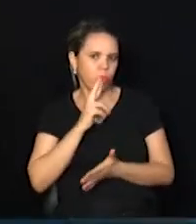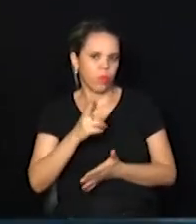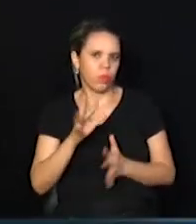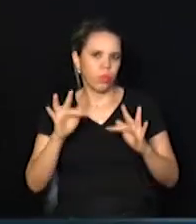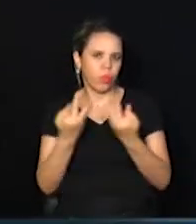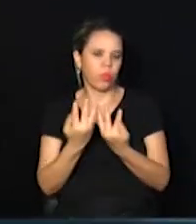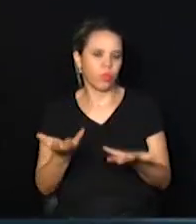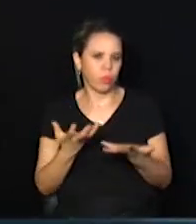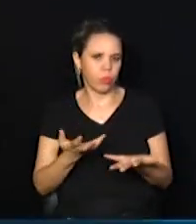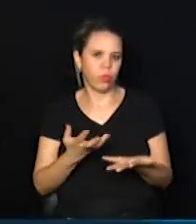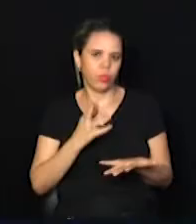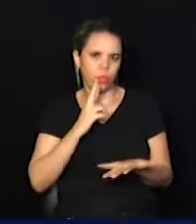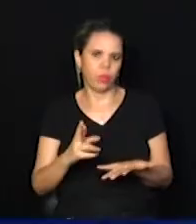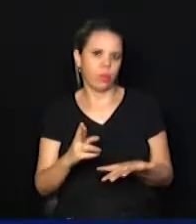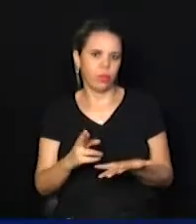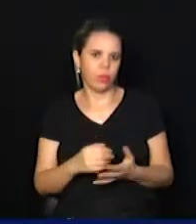família exige uma resposta.